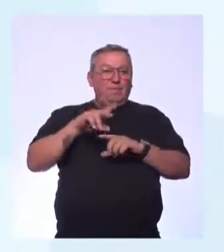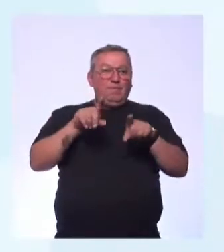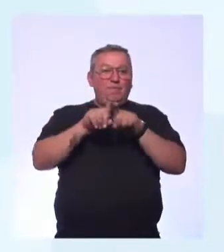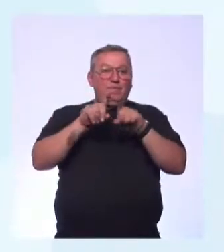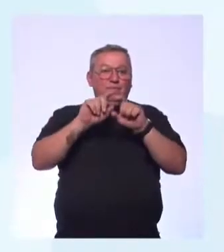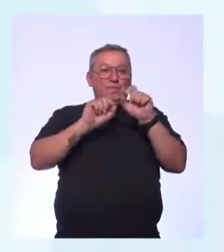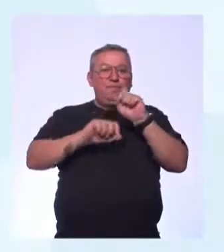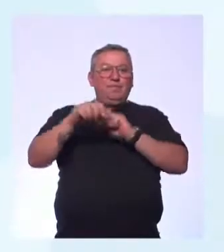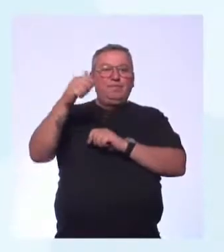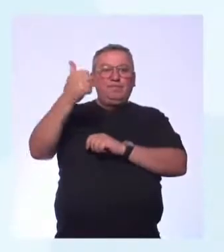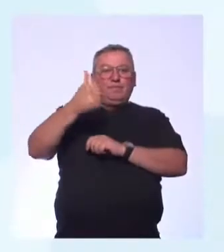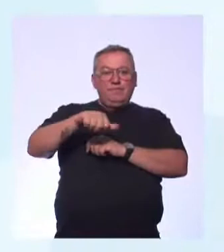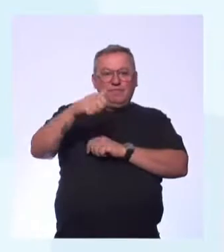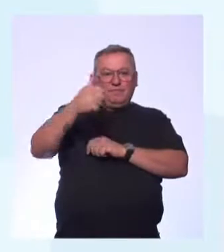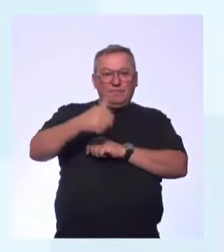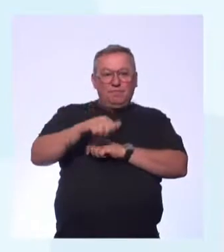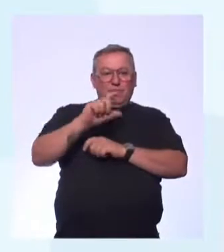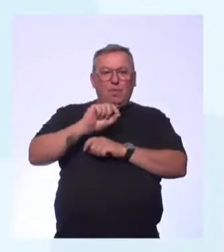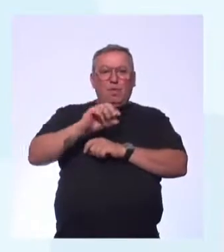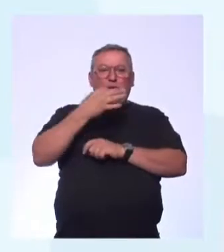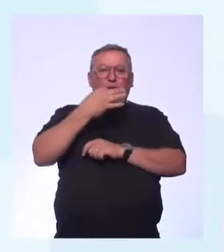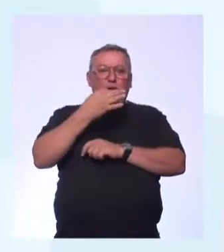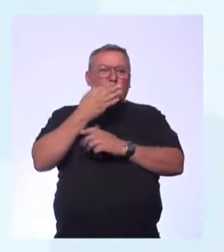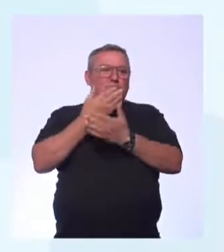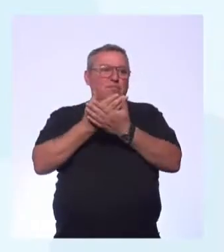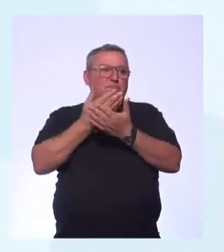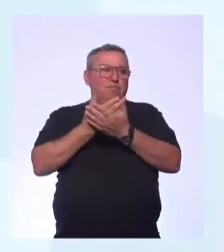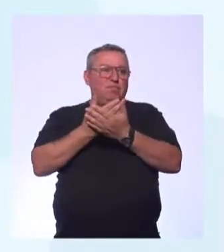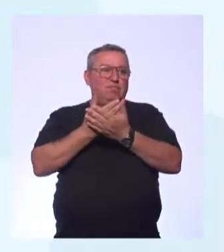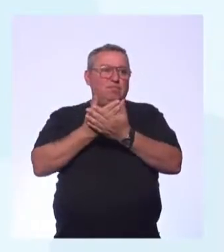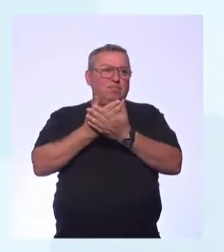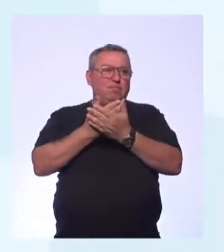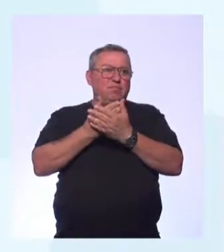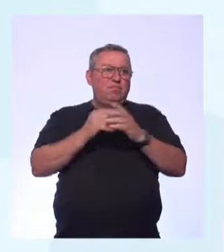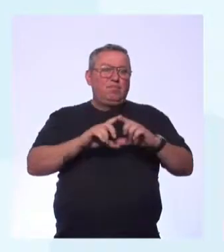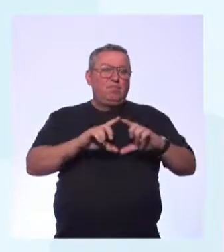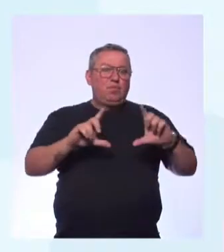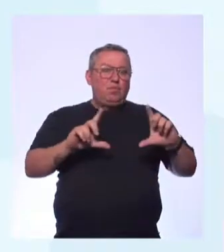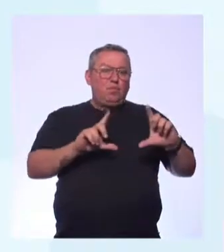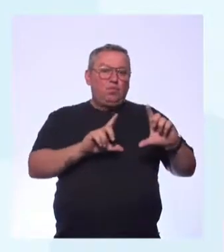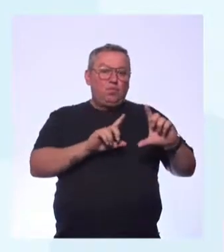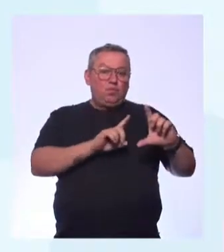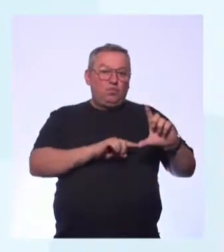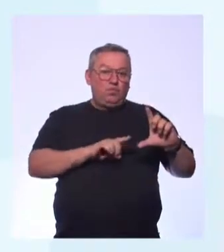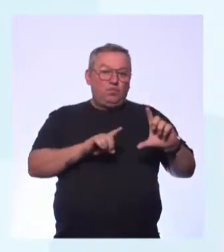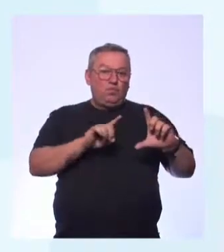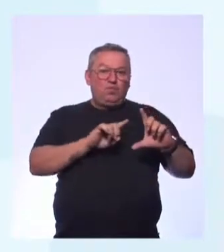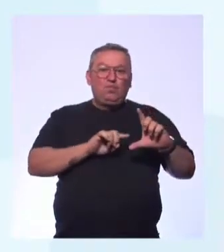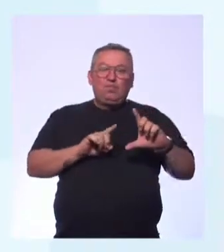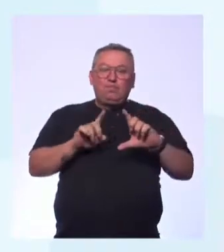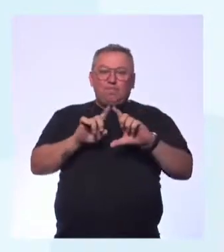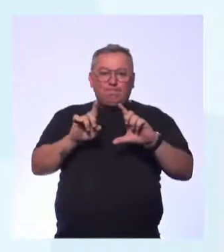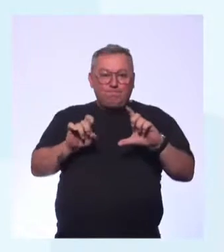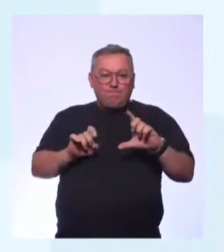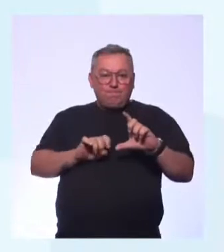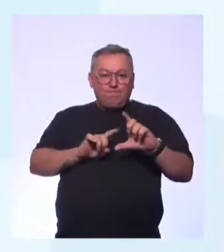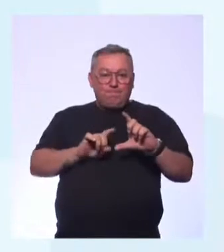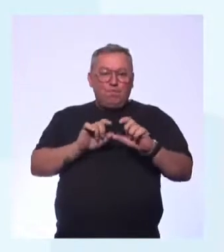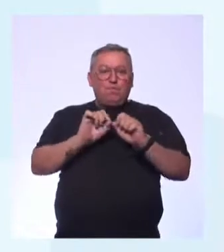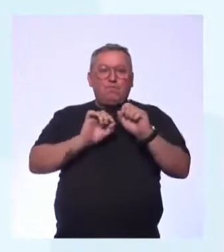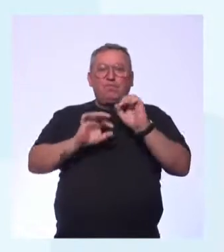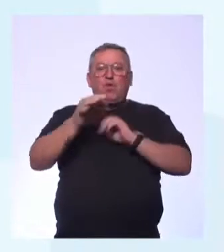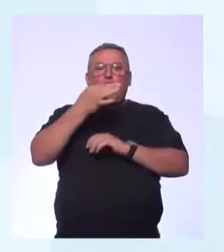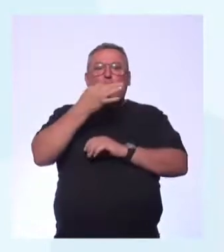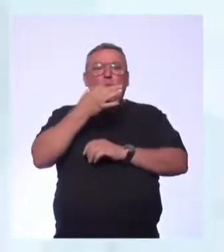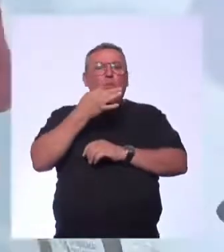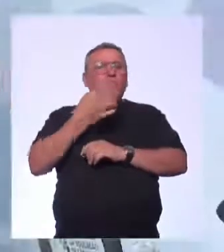fazer uma avaliação, vocês vão dizer o que achou das aulas. Eu vou colocar um QR Code e aí vocês acessam esse QR Code para fazer os seus